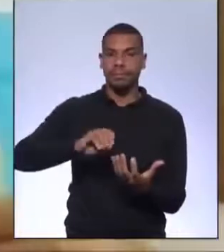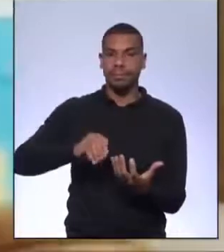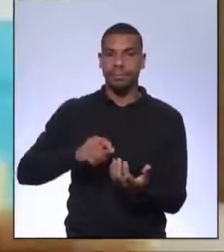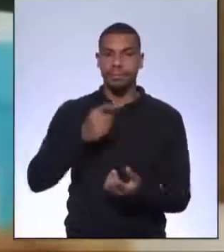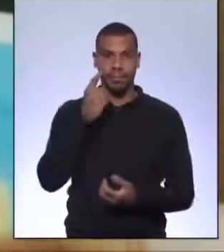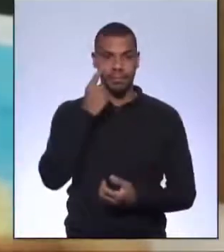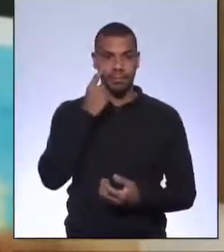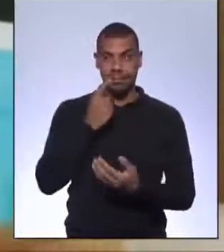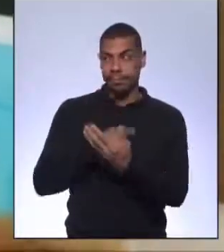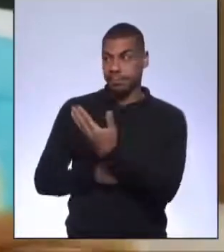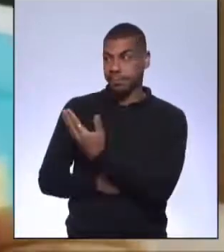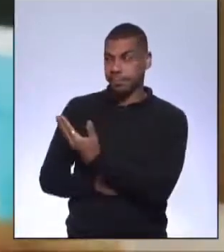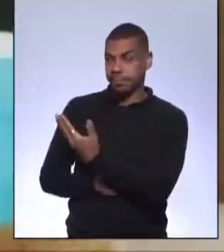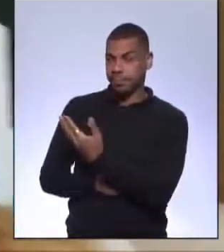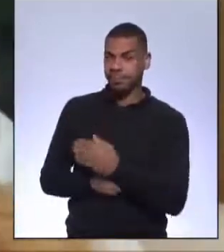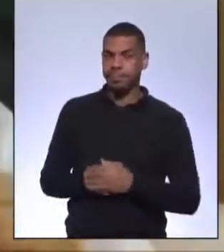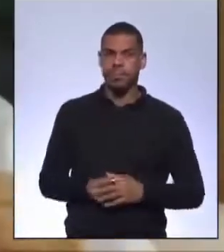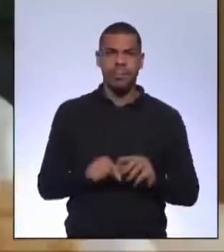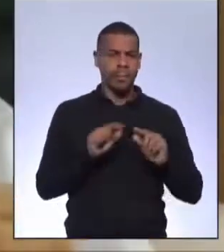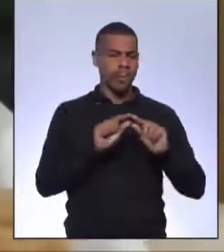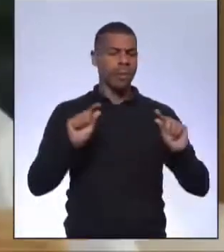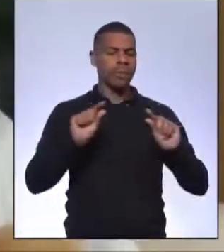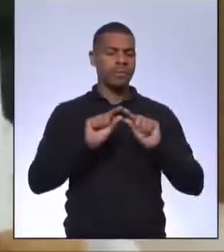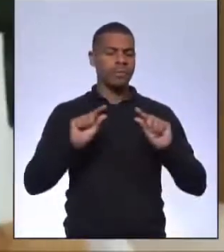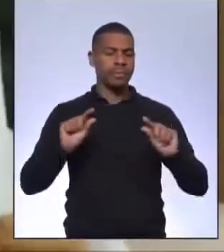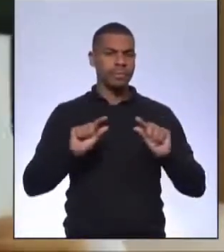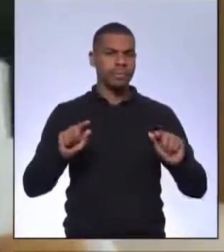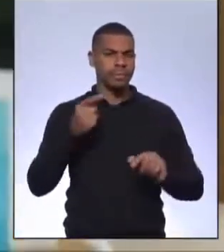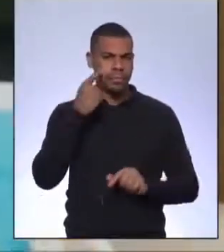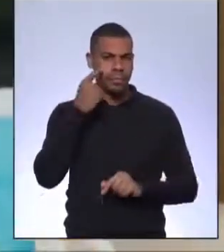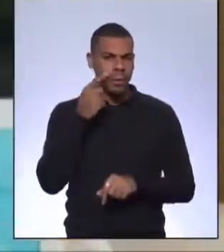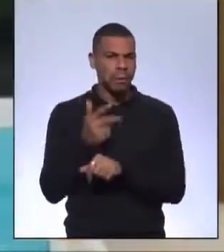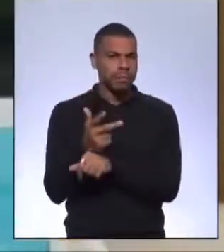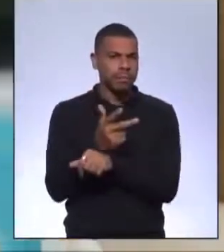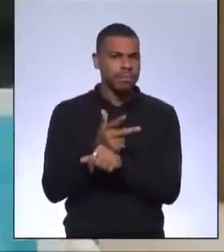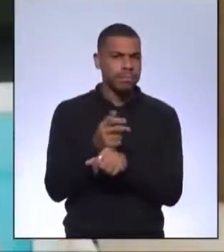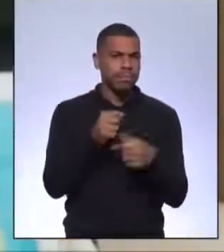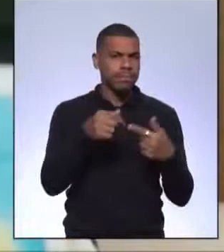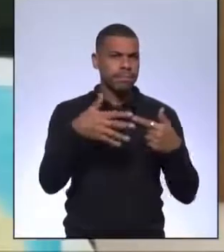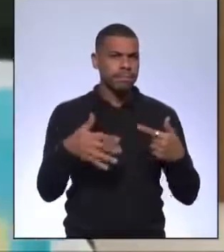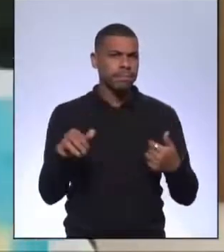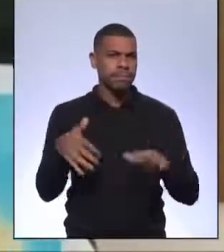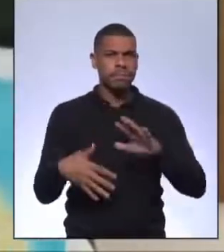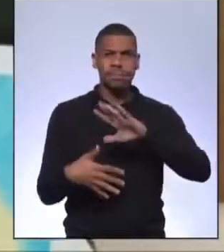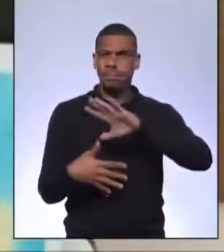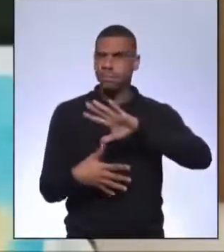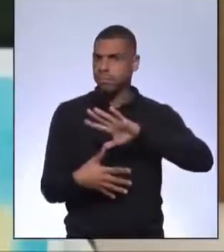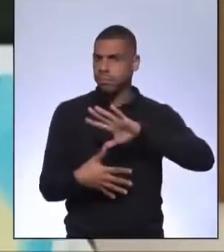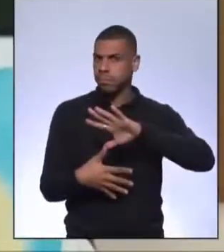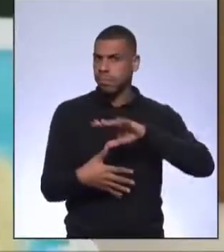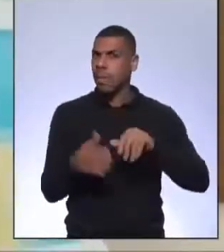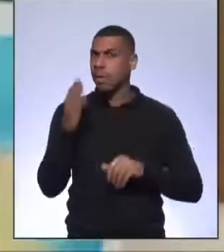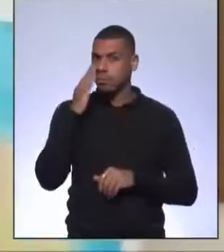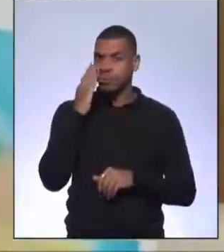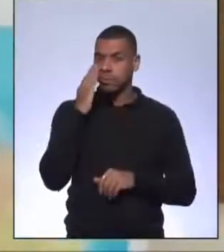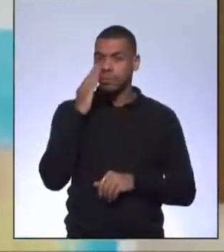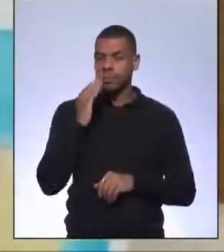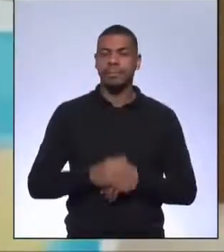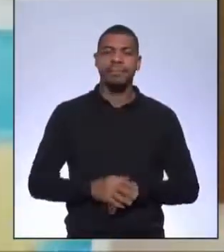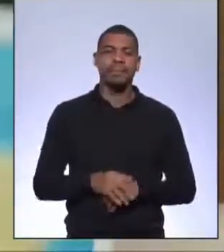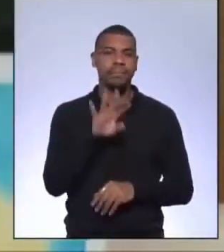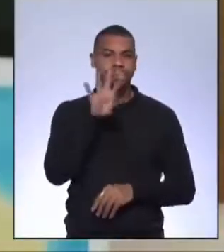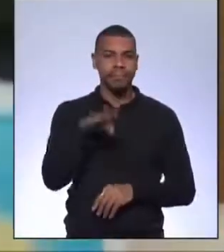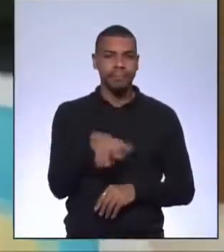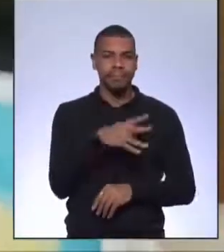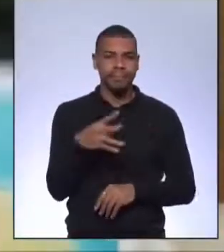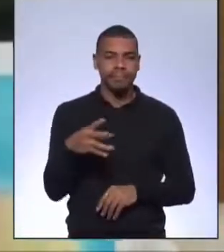ó. Então, vocês estão vendo as coordenadinhas aqui, bonitinho. Depois vocês procuram um mapa bonitinho, dá para estudar a coordenada com o mapa também. Tá